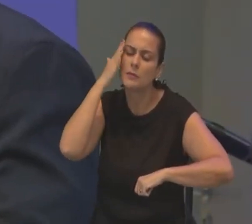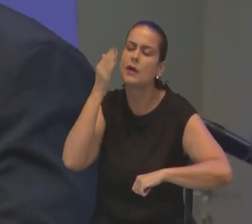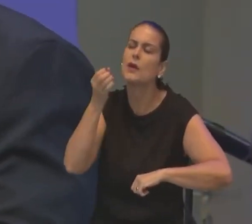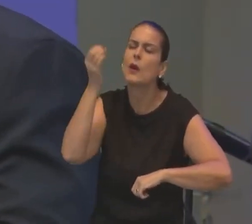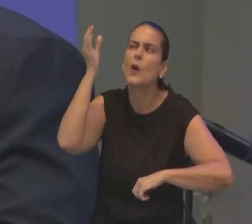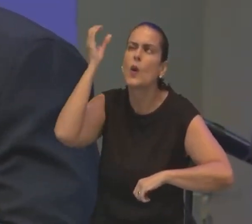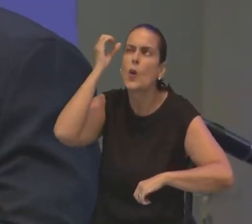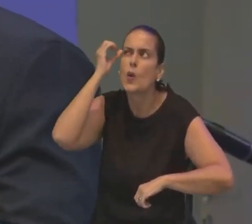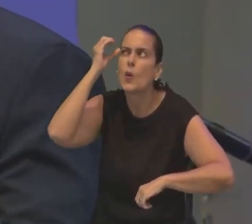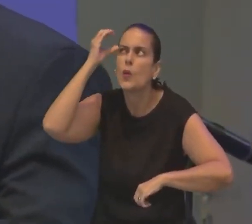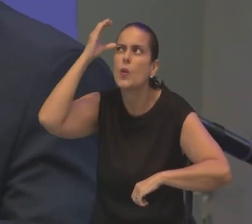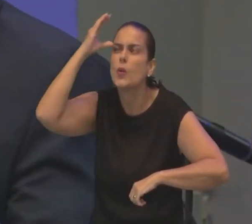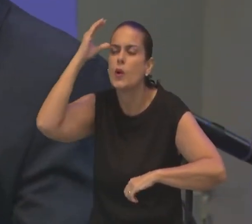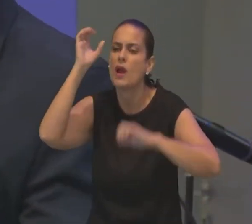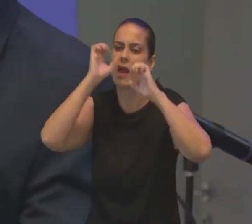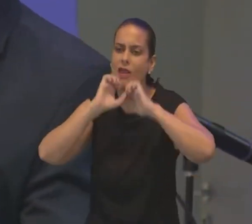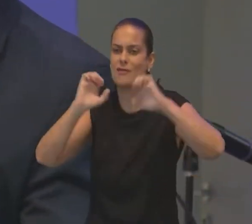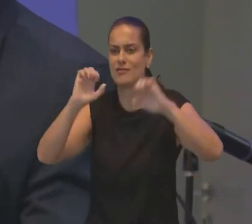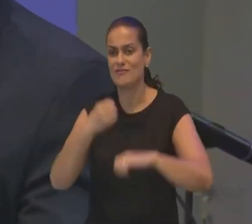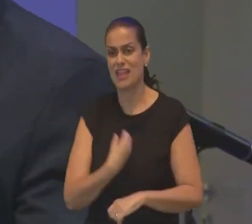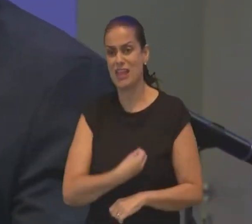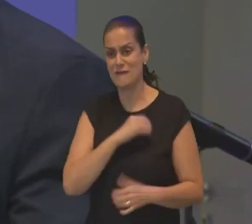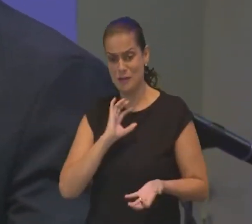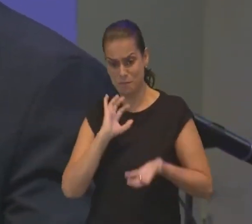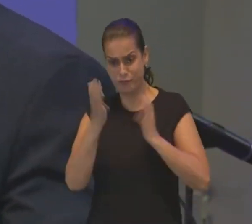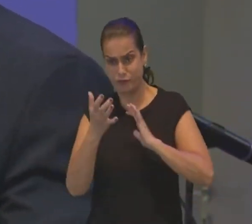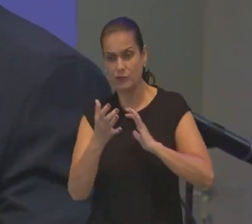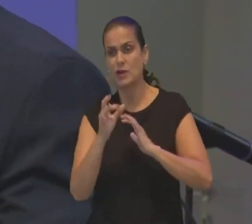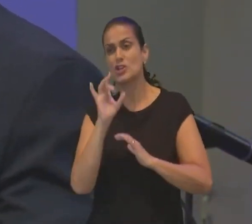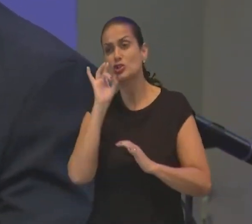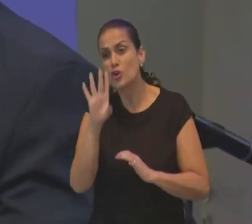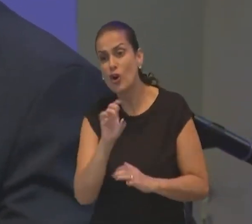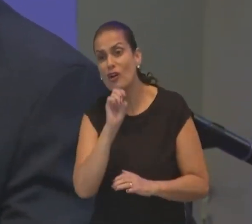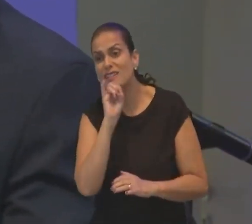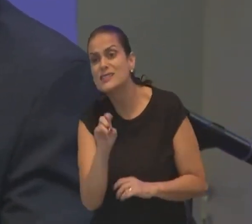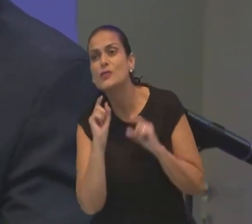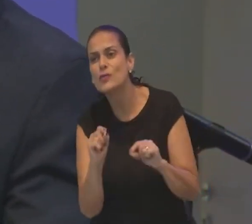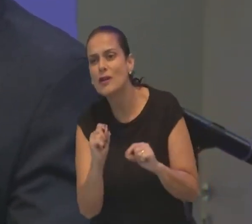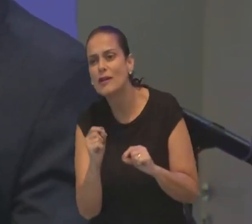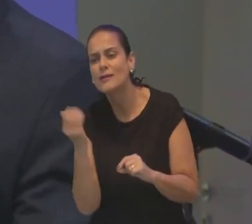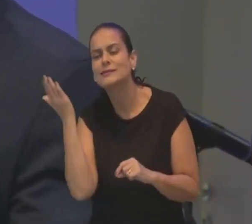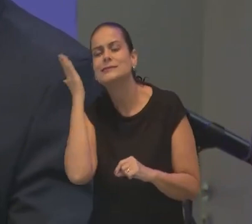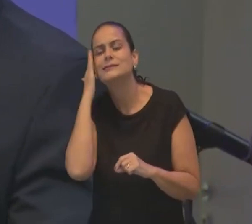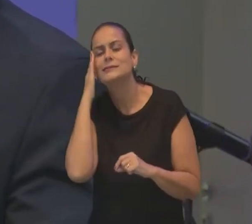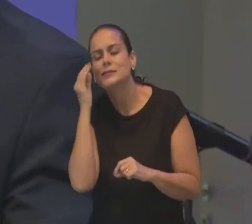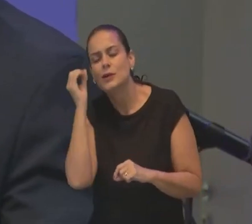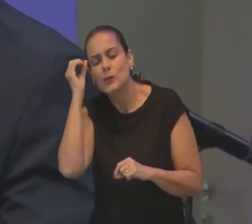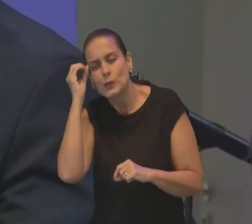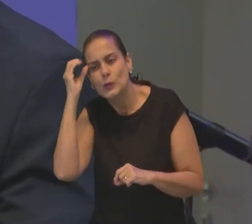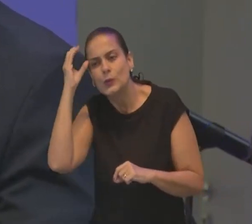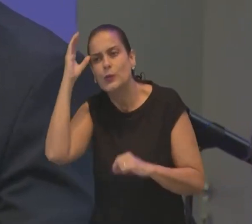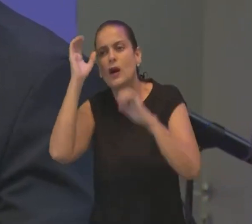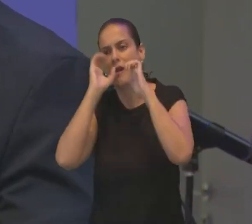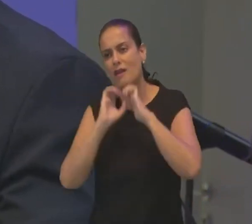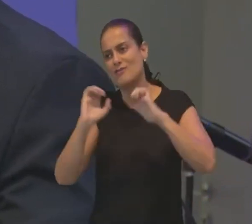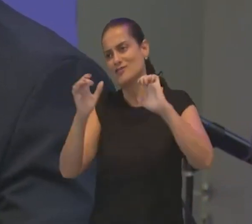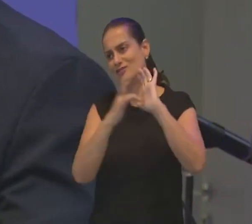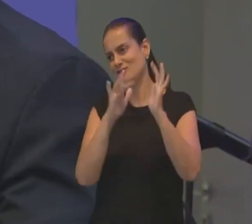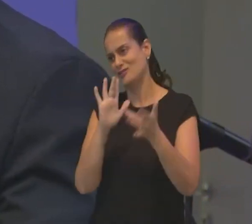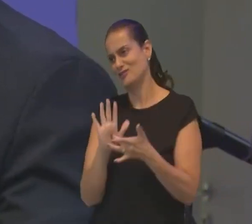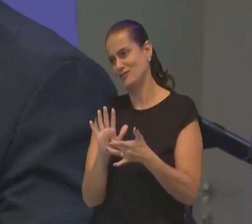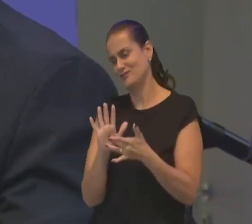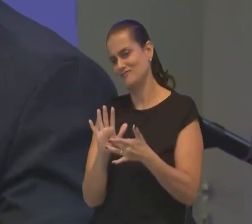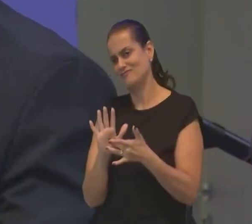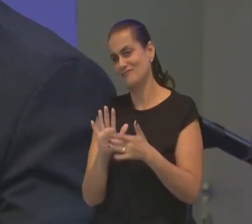Aquelas vidas só vão ser transformadas se eles ouvirem do Evangelho. E para